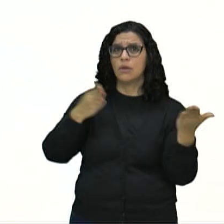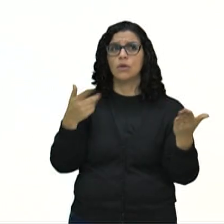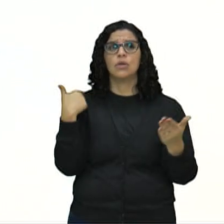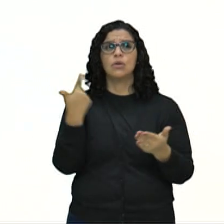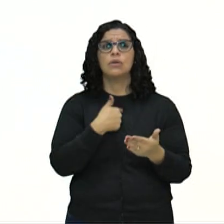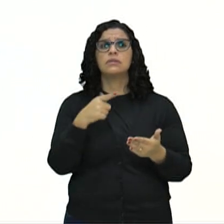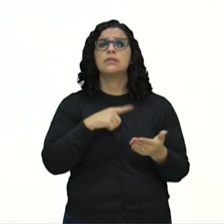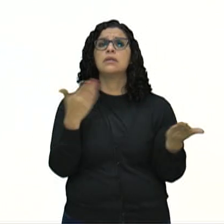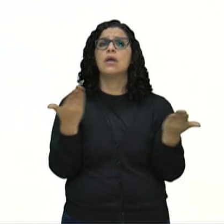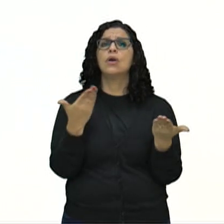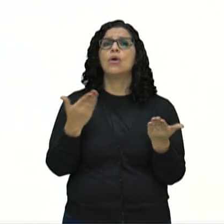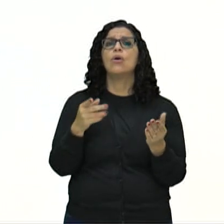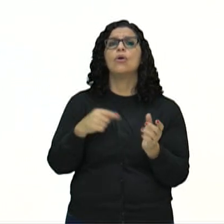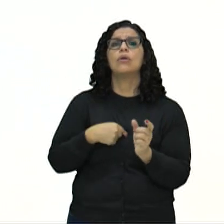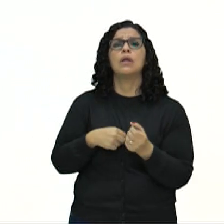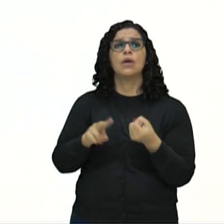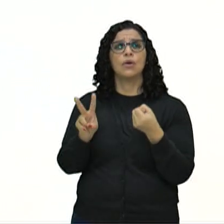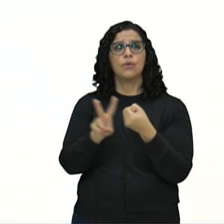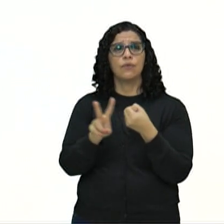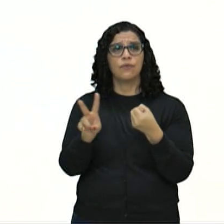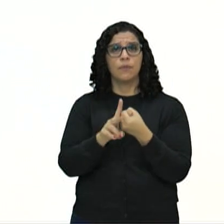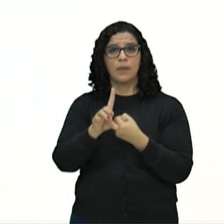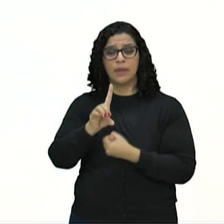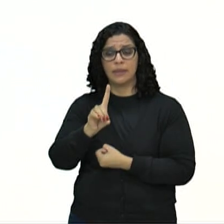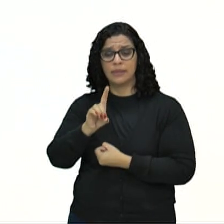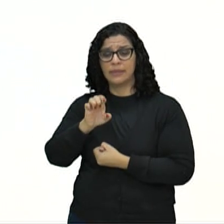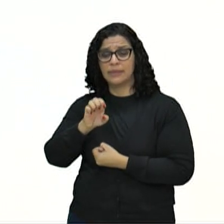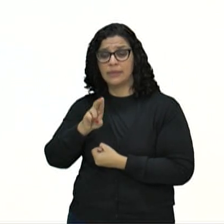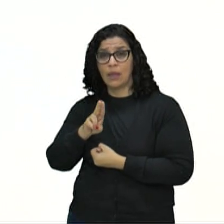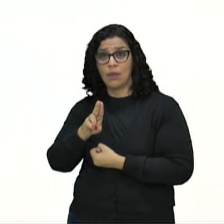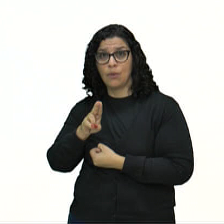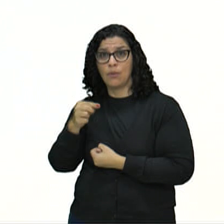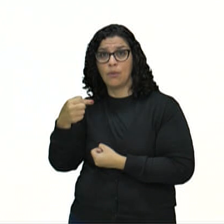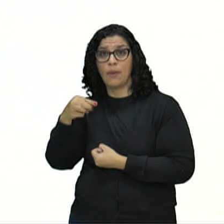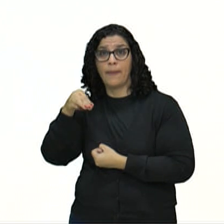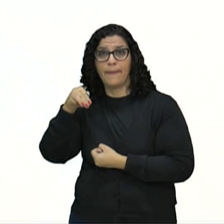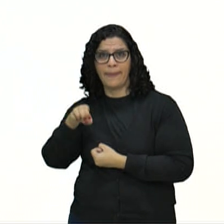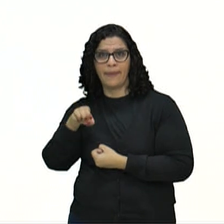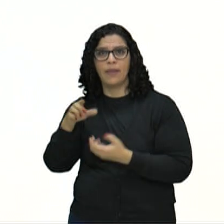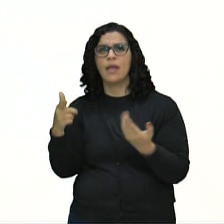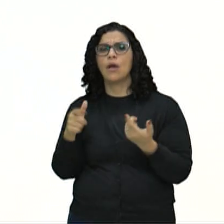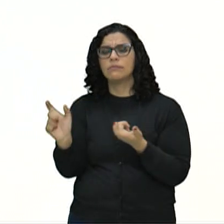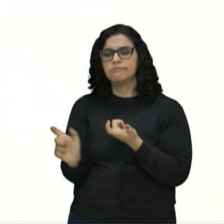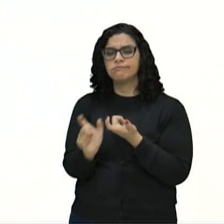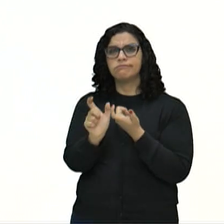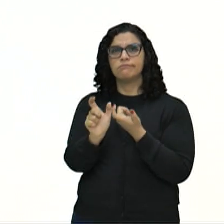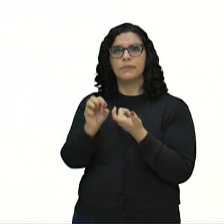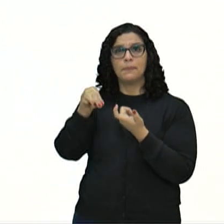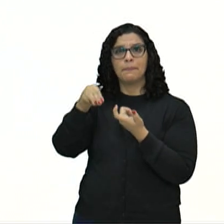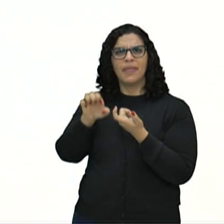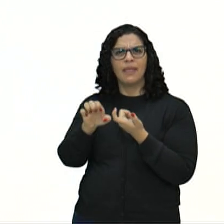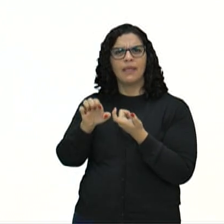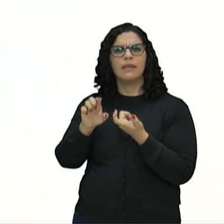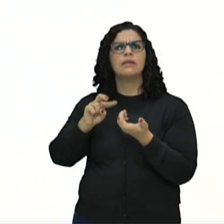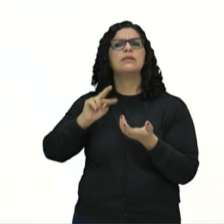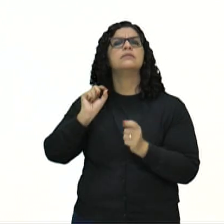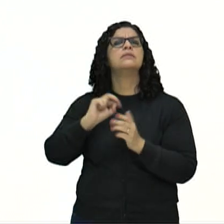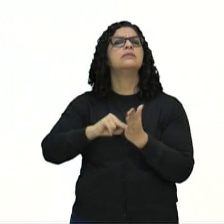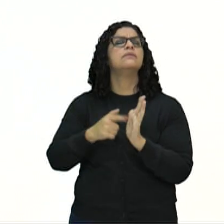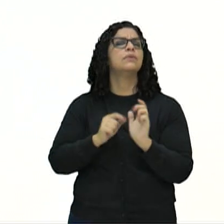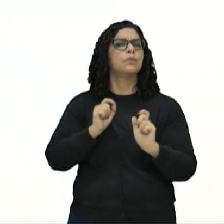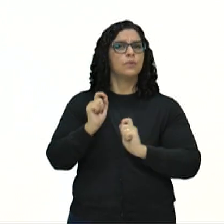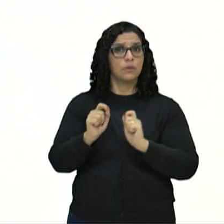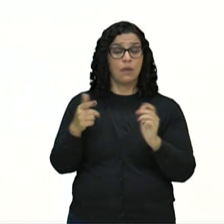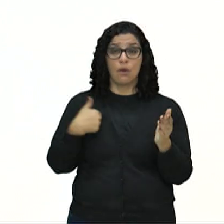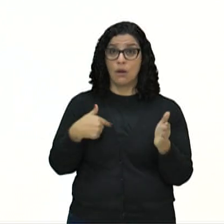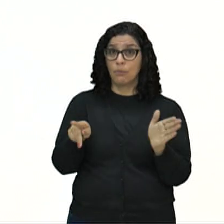nós temos ali o verbo deu-me. Essa preposição, o me ali,